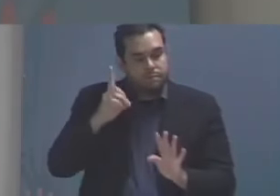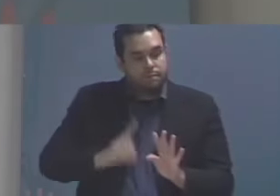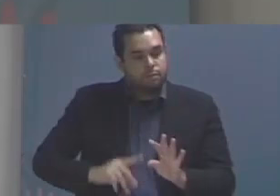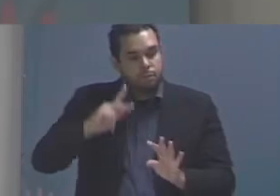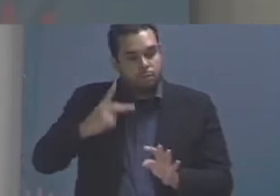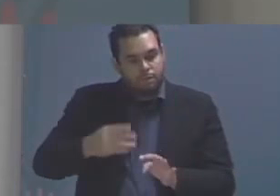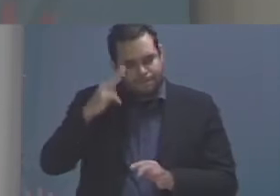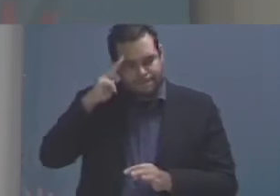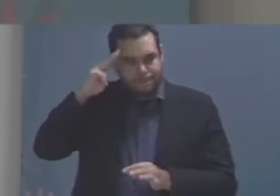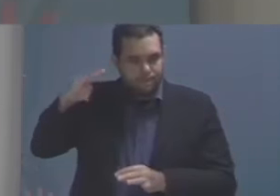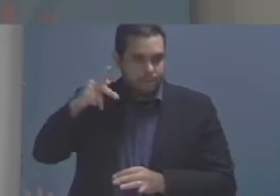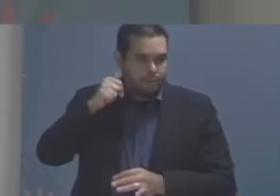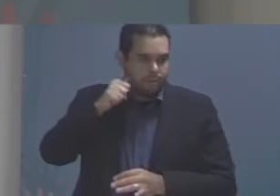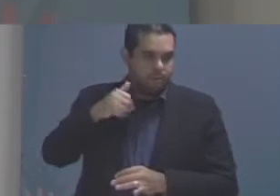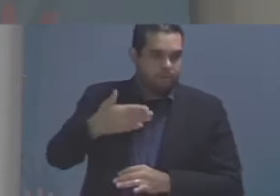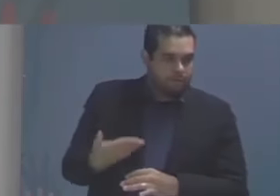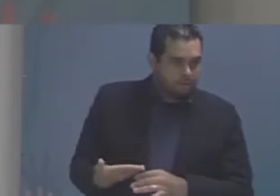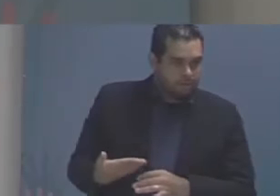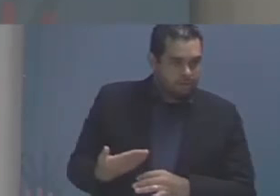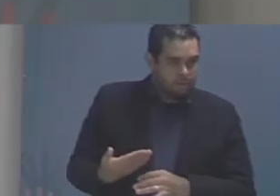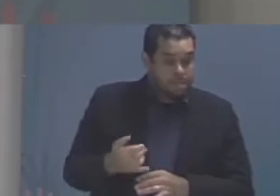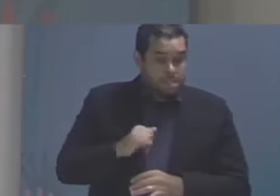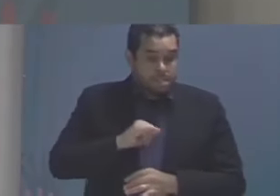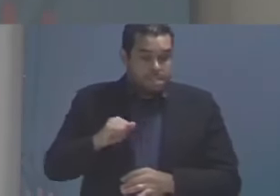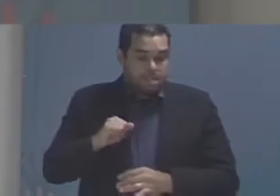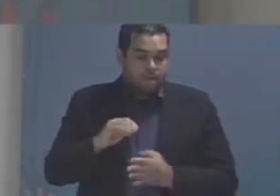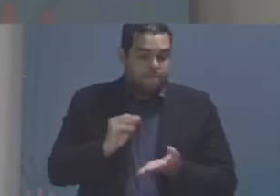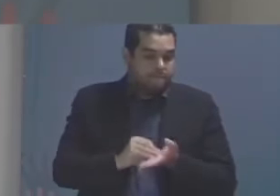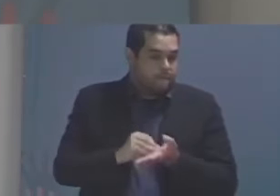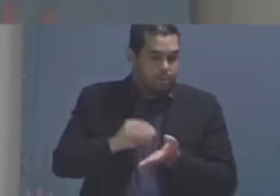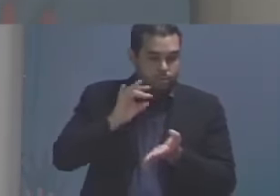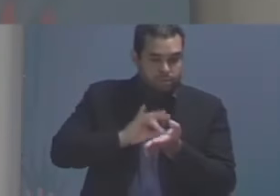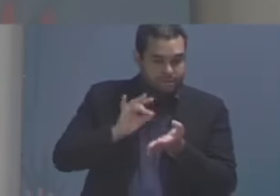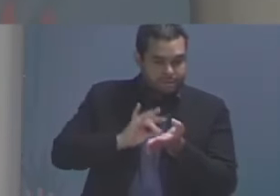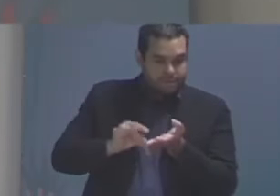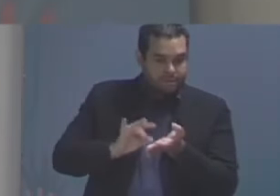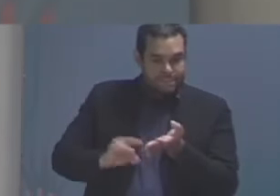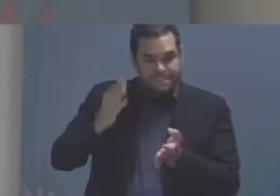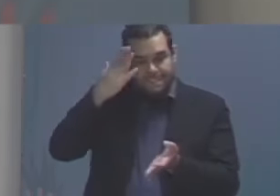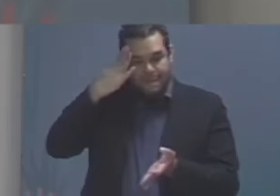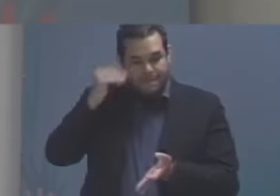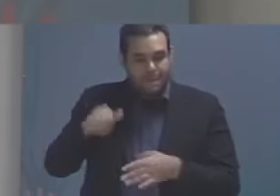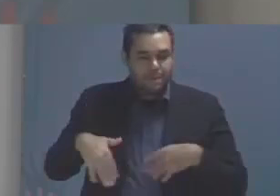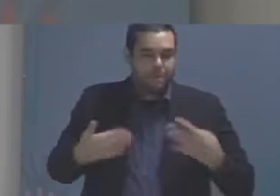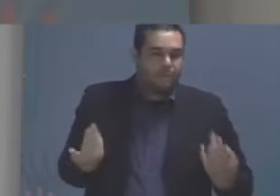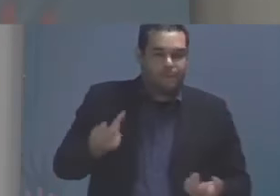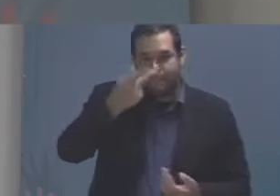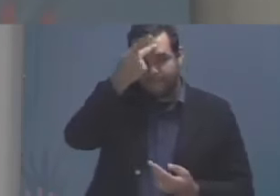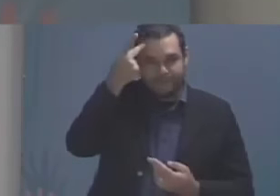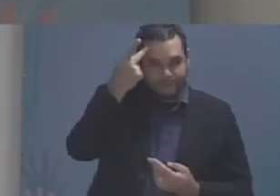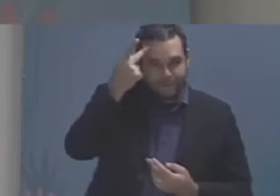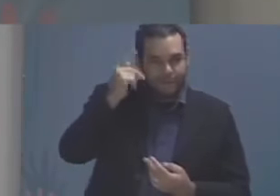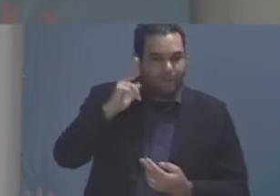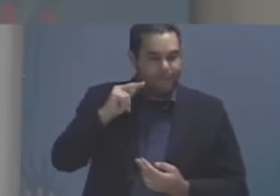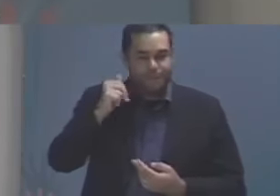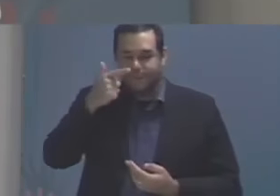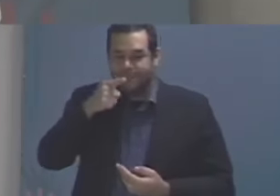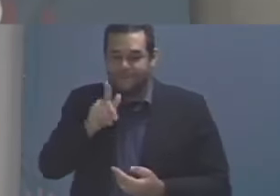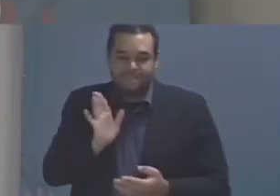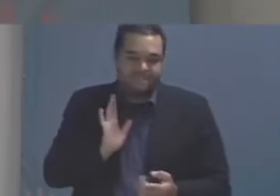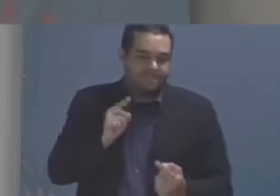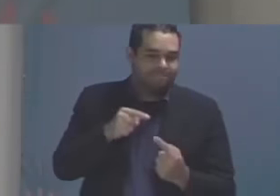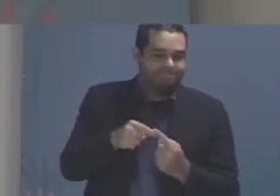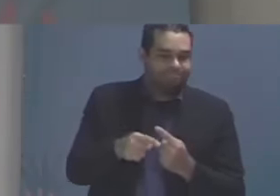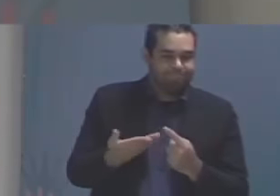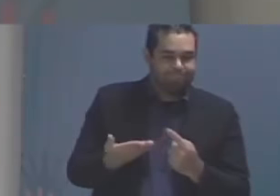das mulheres. Depois a gente pode atuar. Mas se a gente não descrever esse fenômeno e saber quem são as pessoas, a gente não consegue atuar. A gente vai dar um tiro